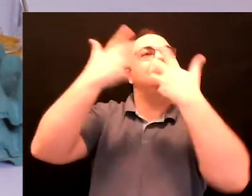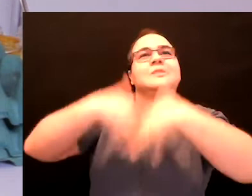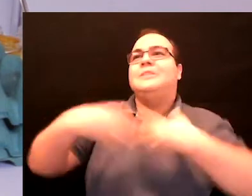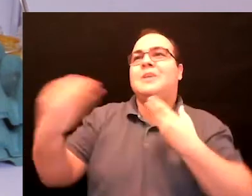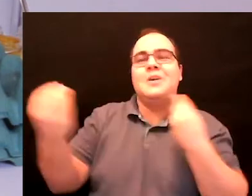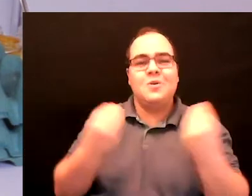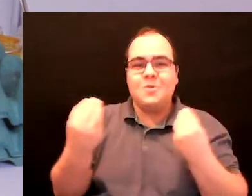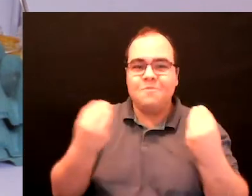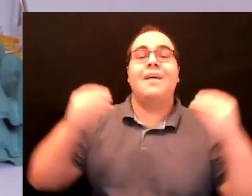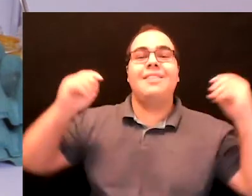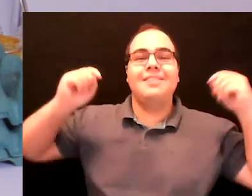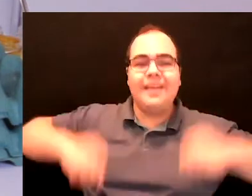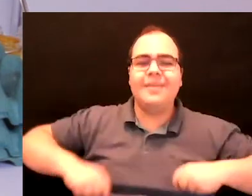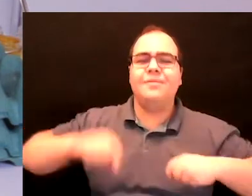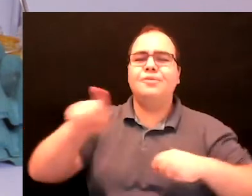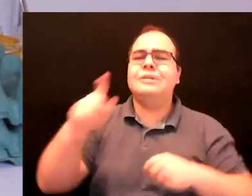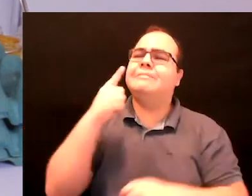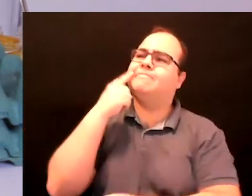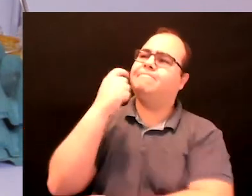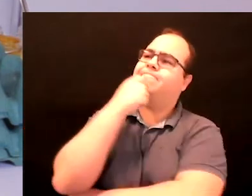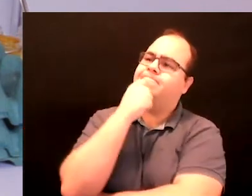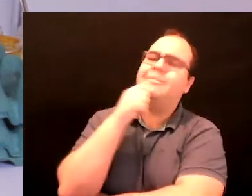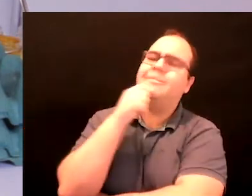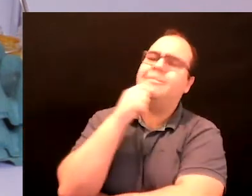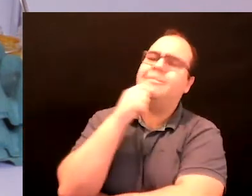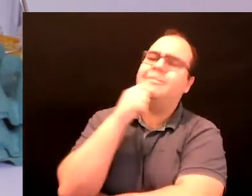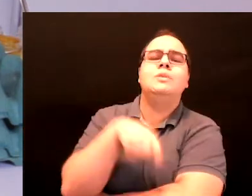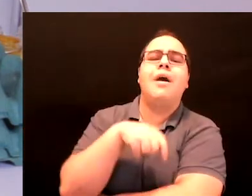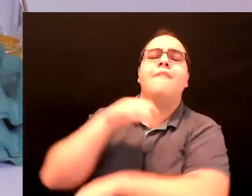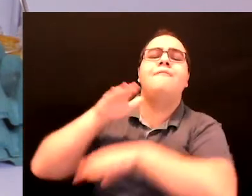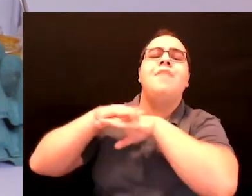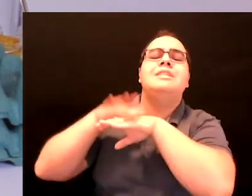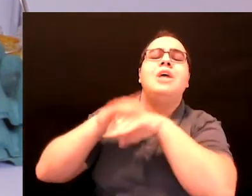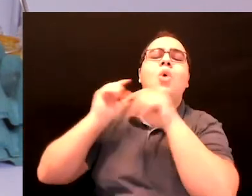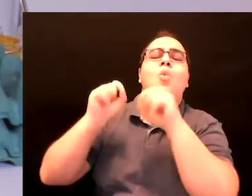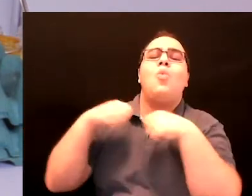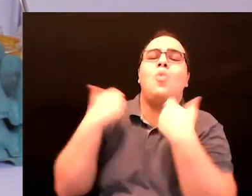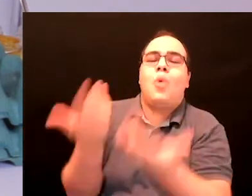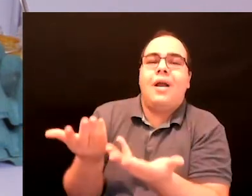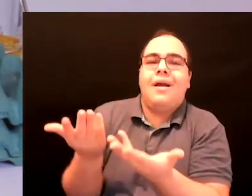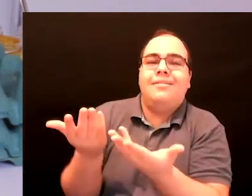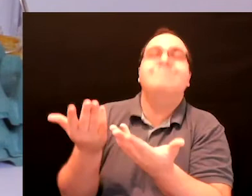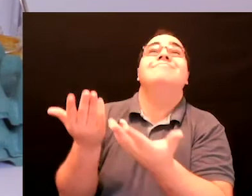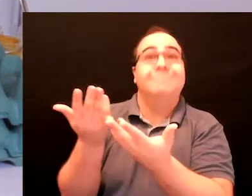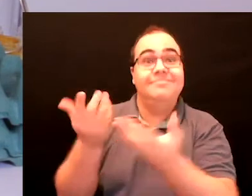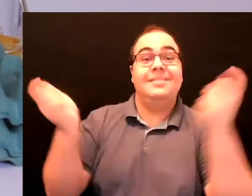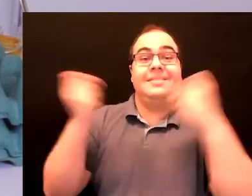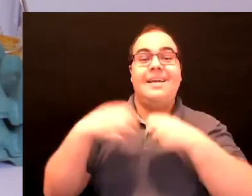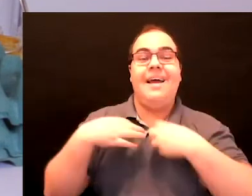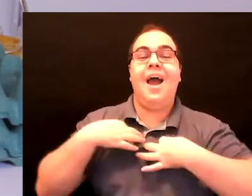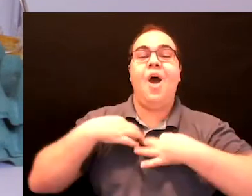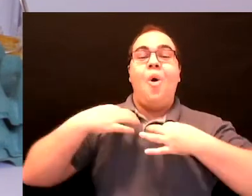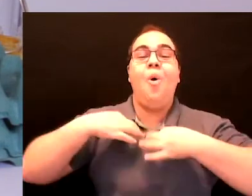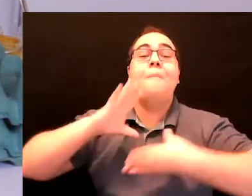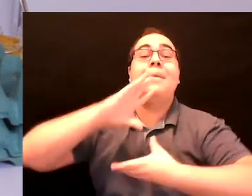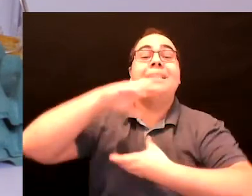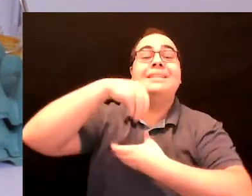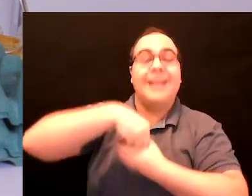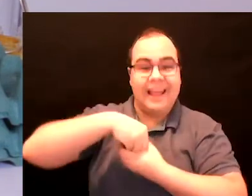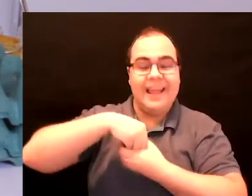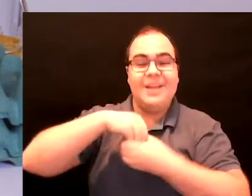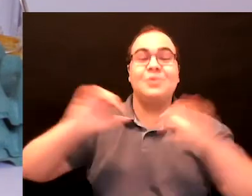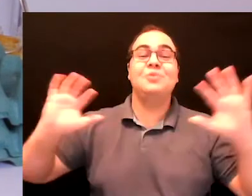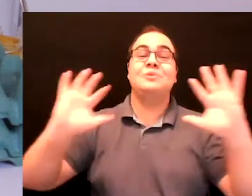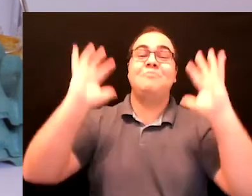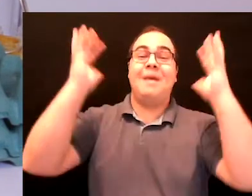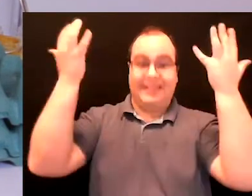gente encontra, tanto a cartela como outros, e pensar o que, que isso daqui pode virar. Como vocês viram, isso já virou um figurino dentro